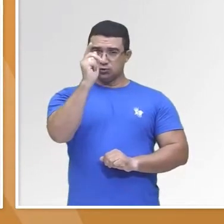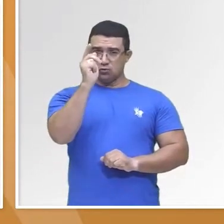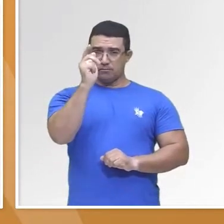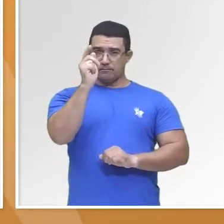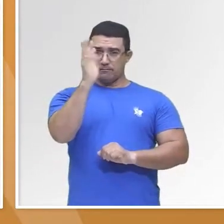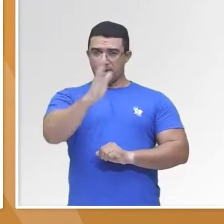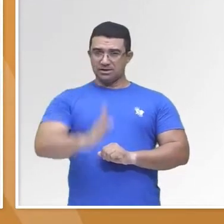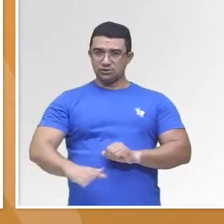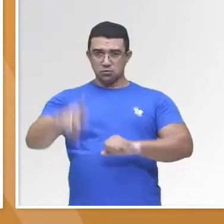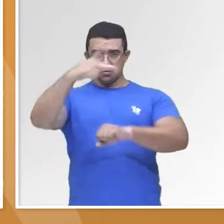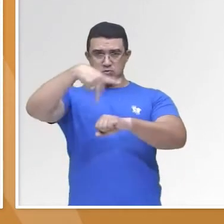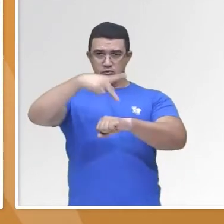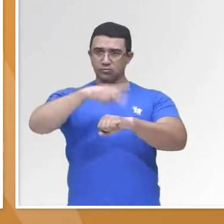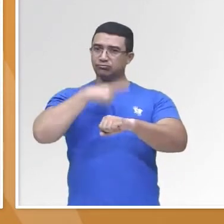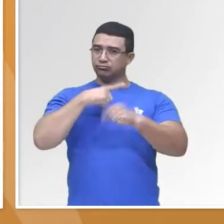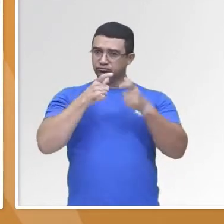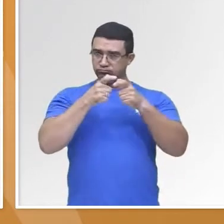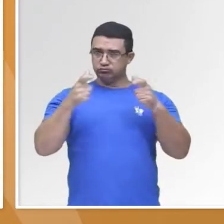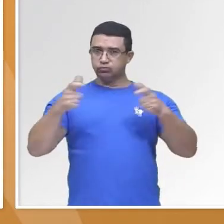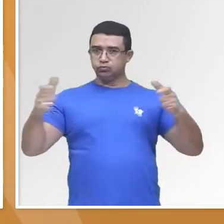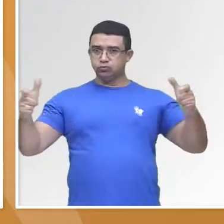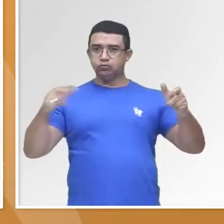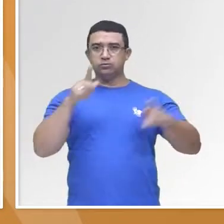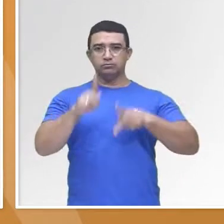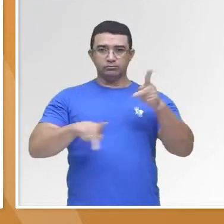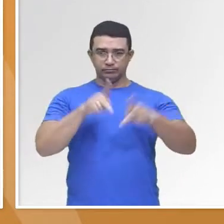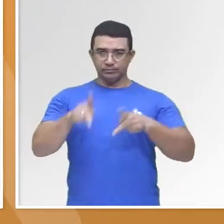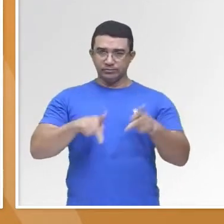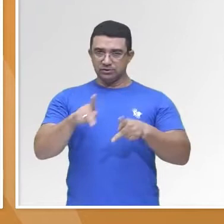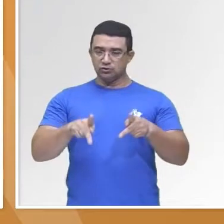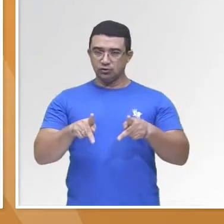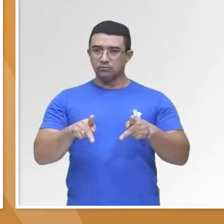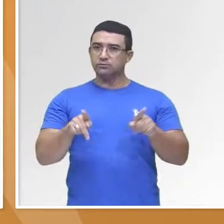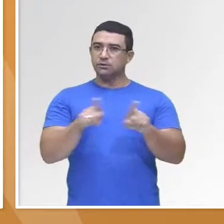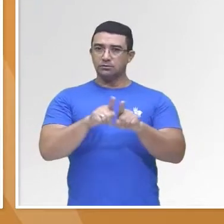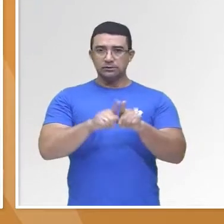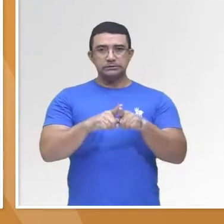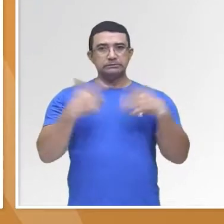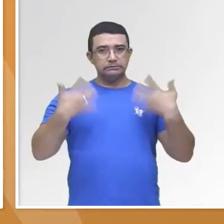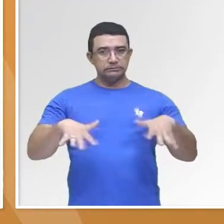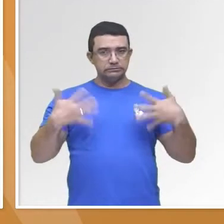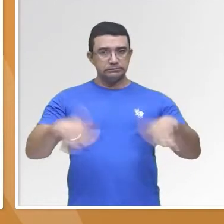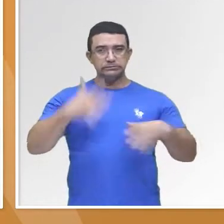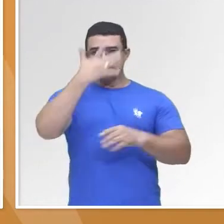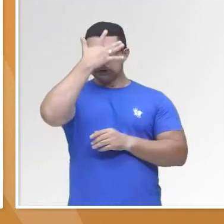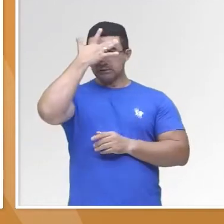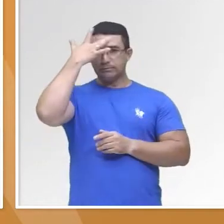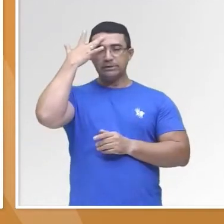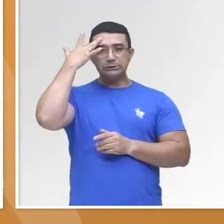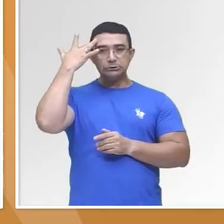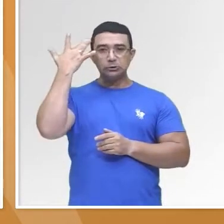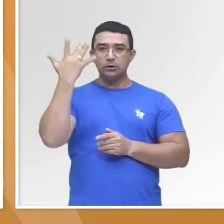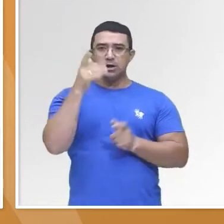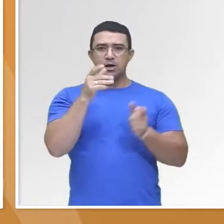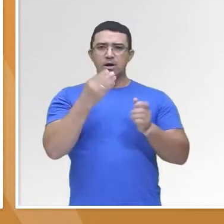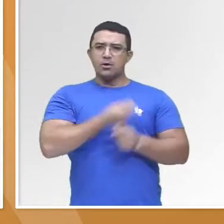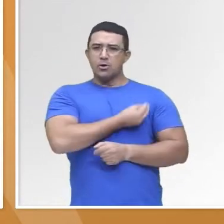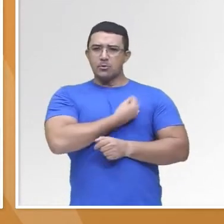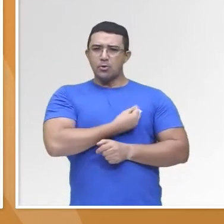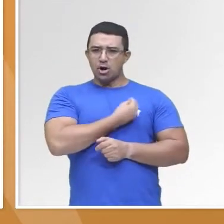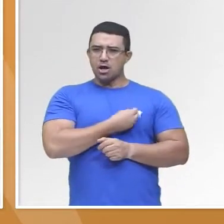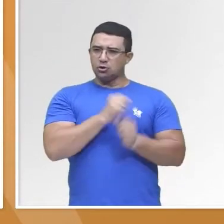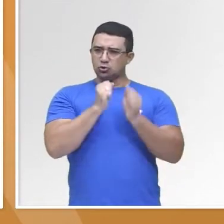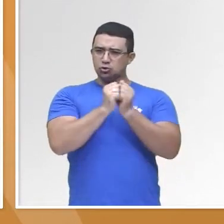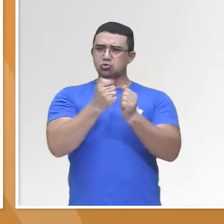elevada população, tá? Também habitantes por quilômetros quadrados também mais elevado, mas existem outros